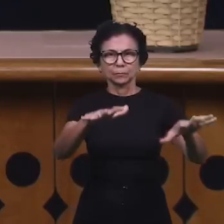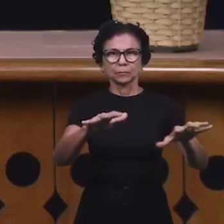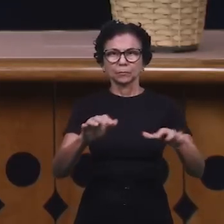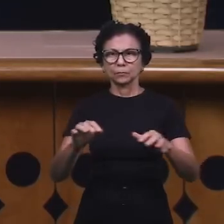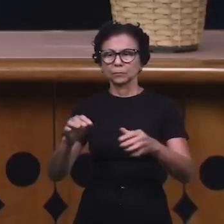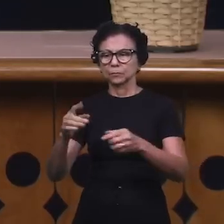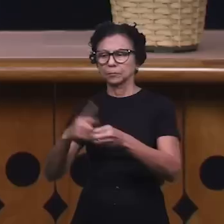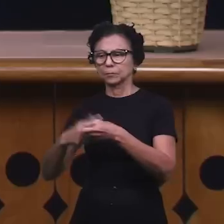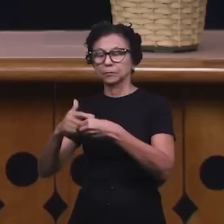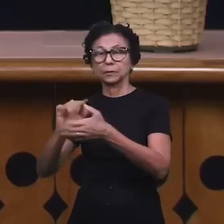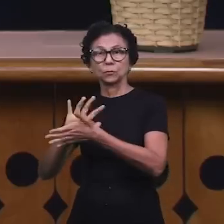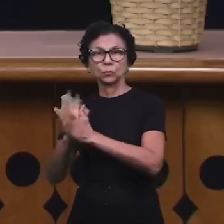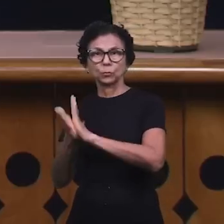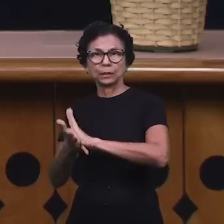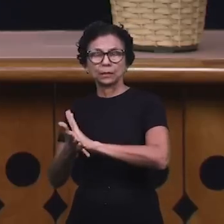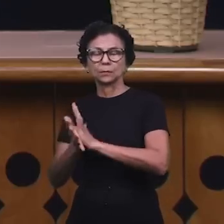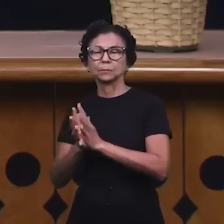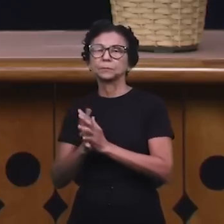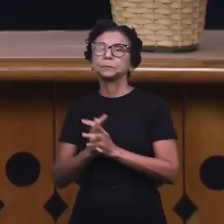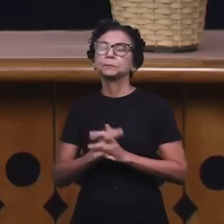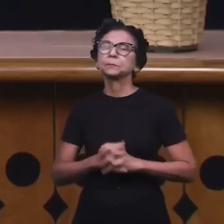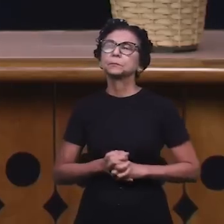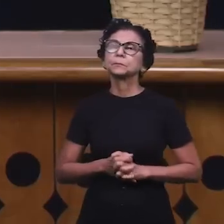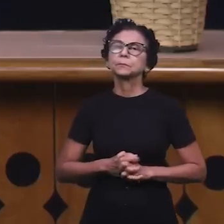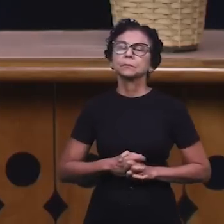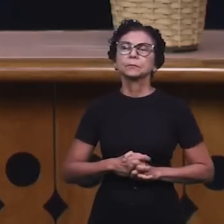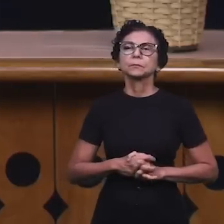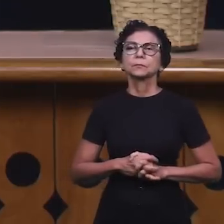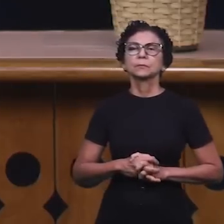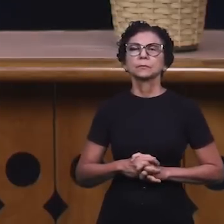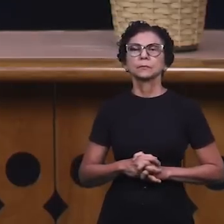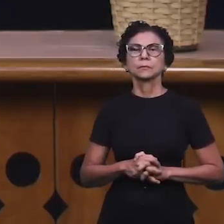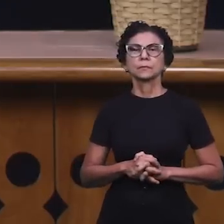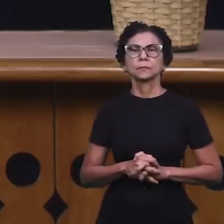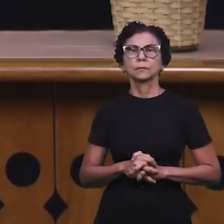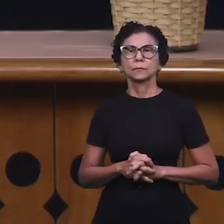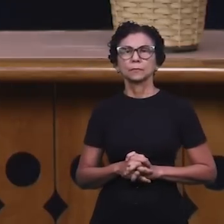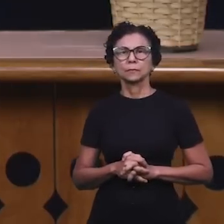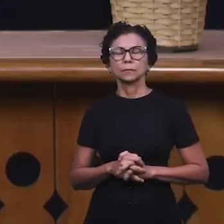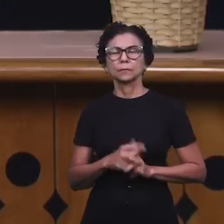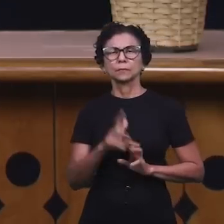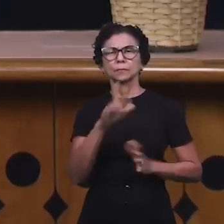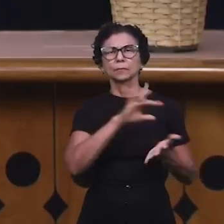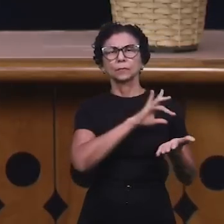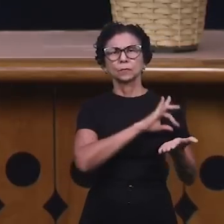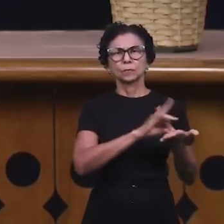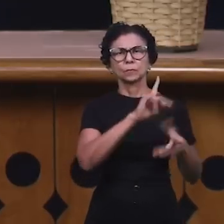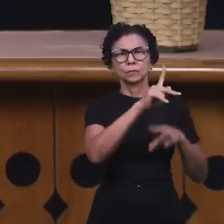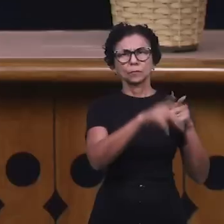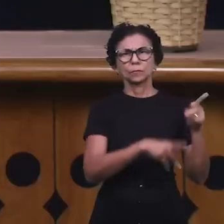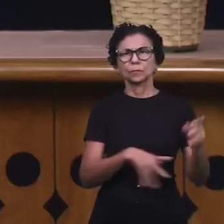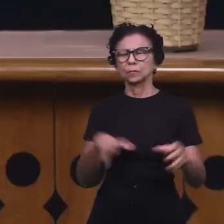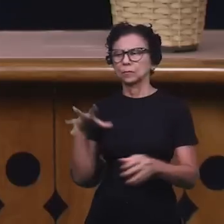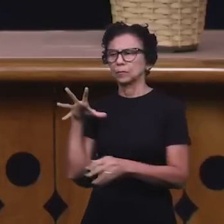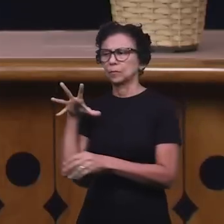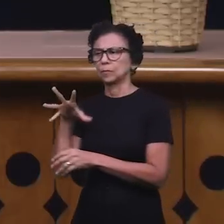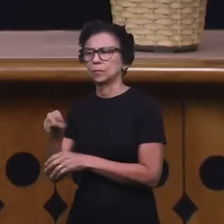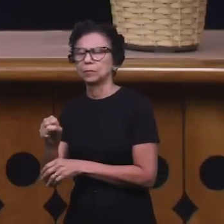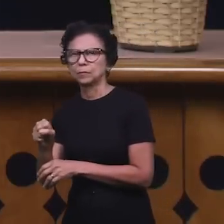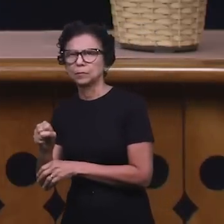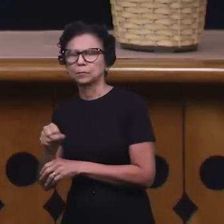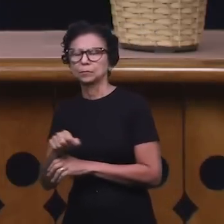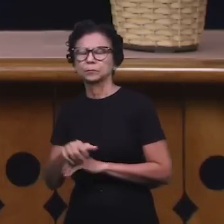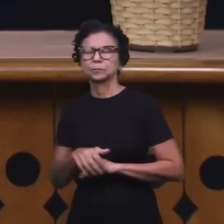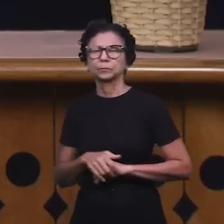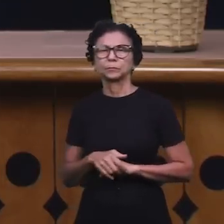destruída. Israel, a terra foi tomada por outros povos. Então, o primeiro sinal é Israel voltar